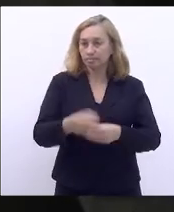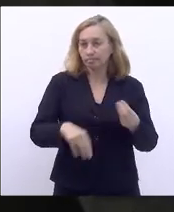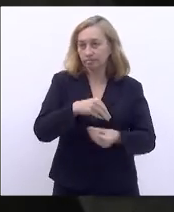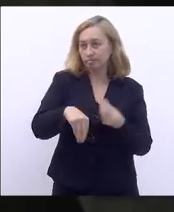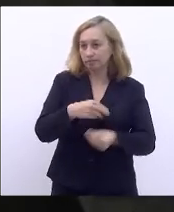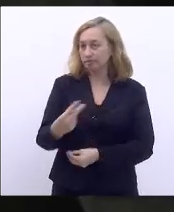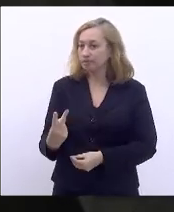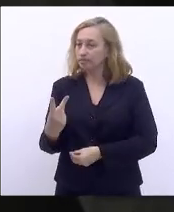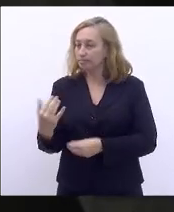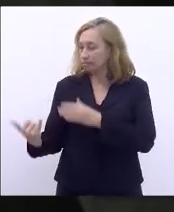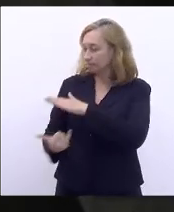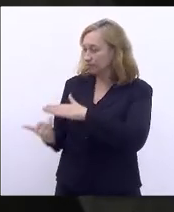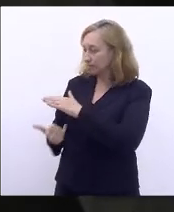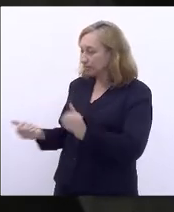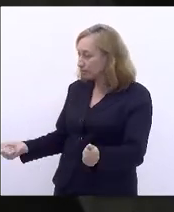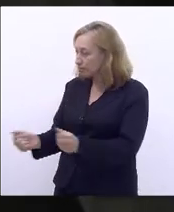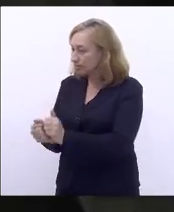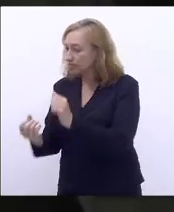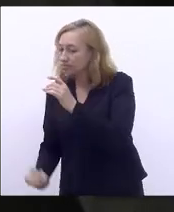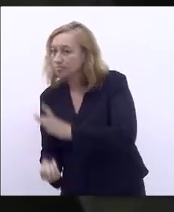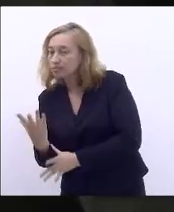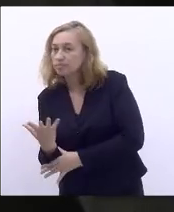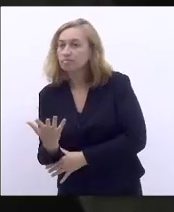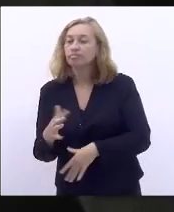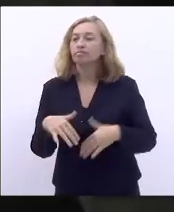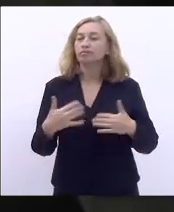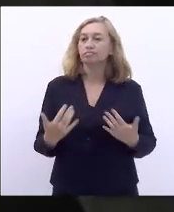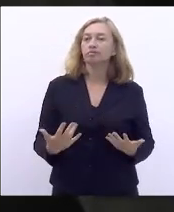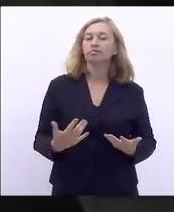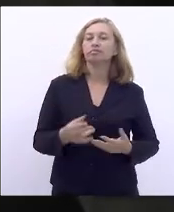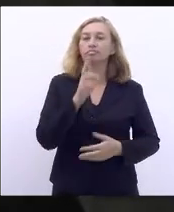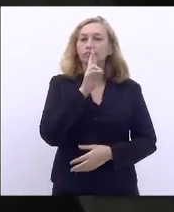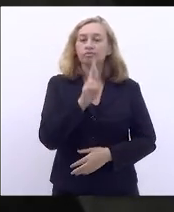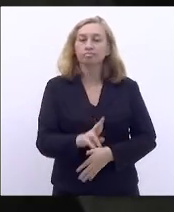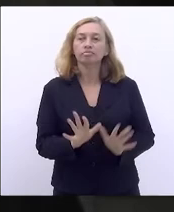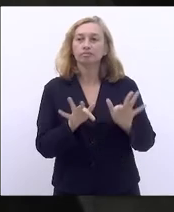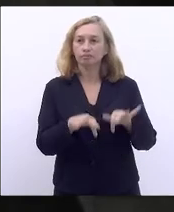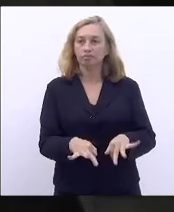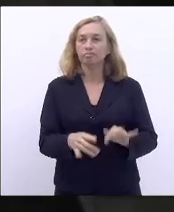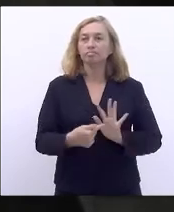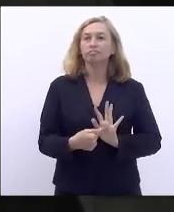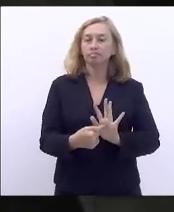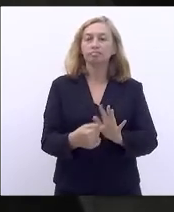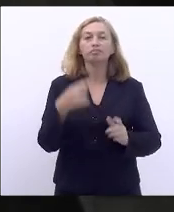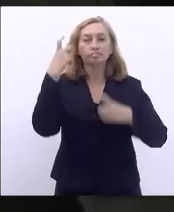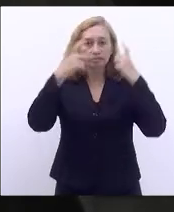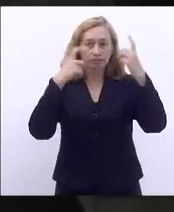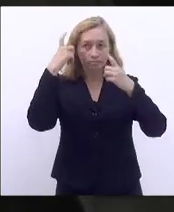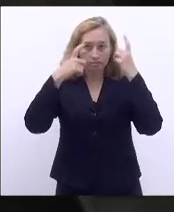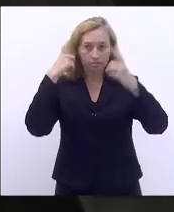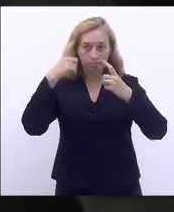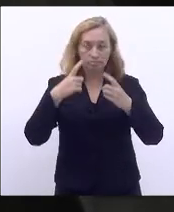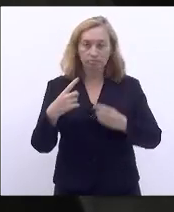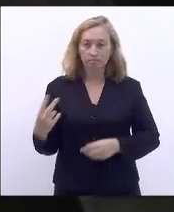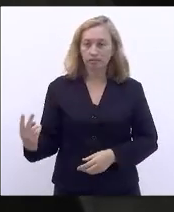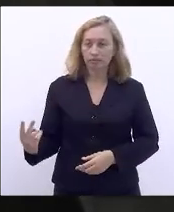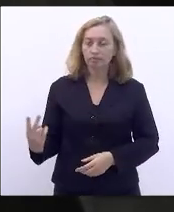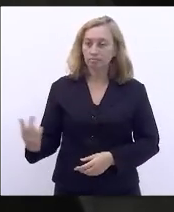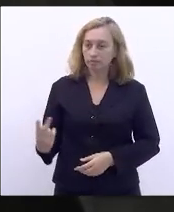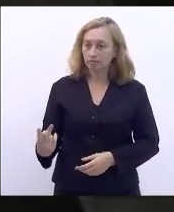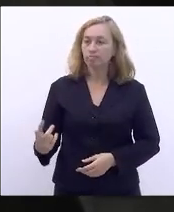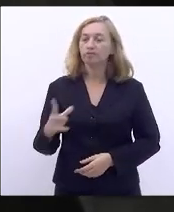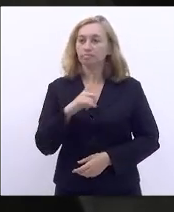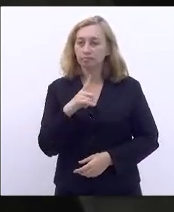em conjunto constituíram. Eu acho que o resultado final mostra a preocupação que ambas as instâncias